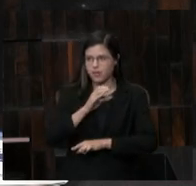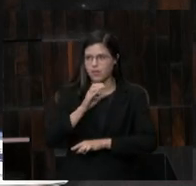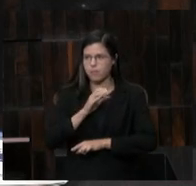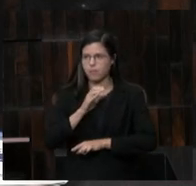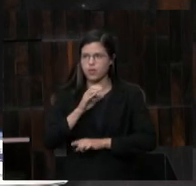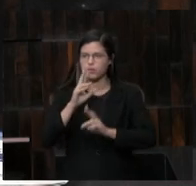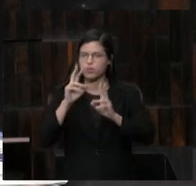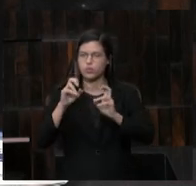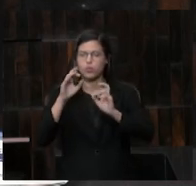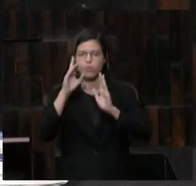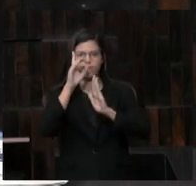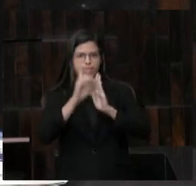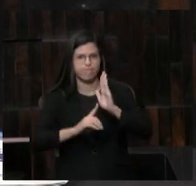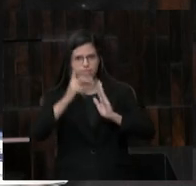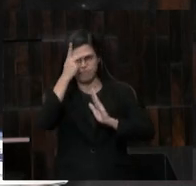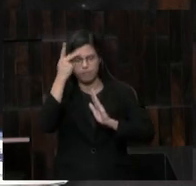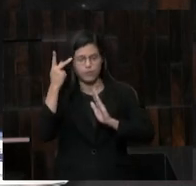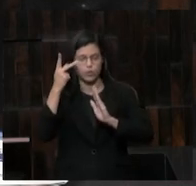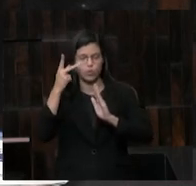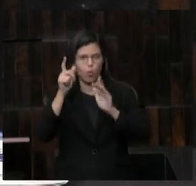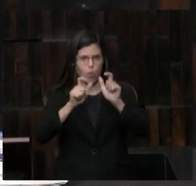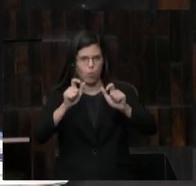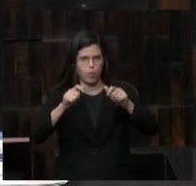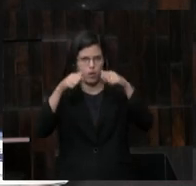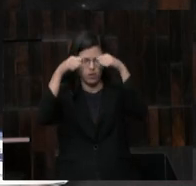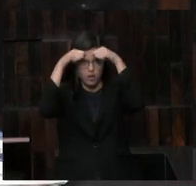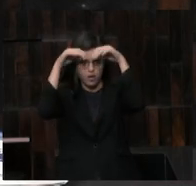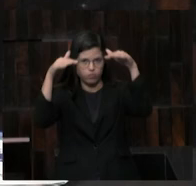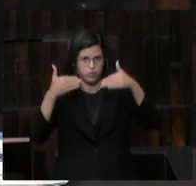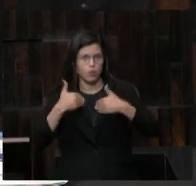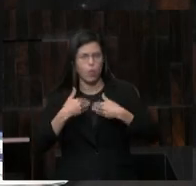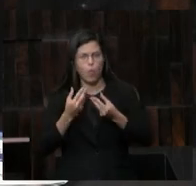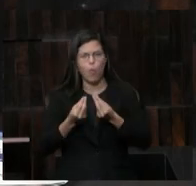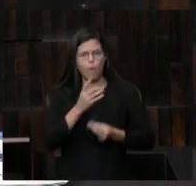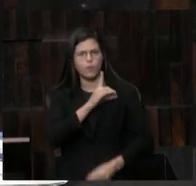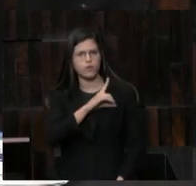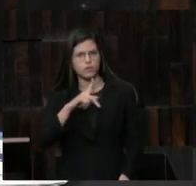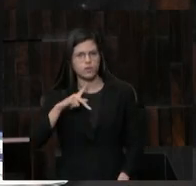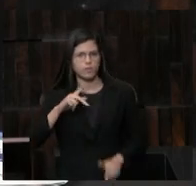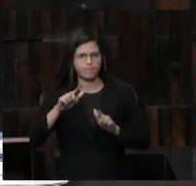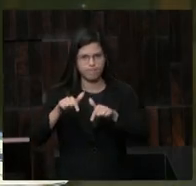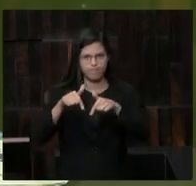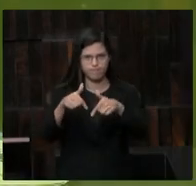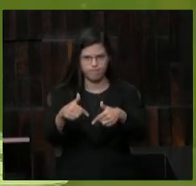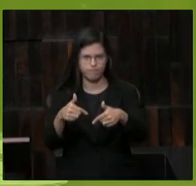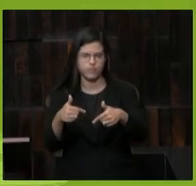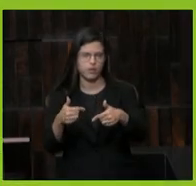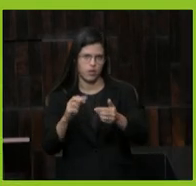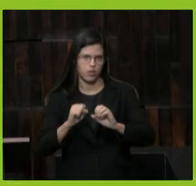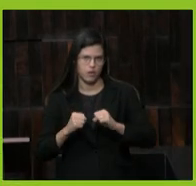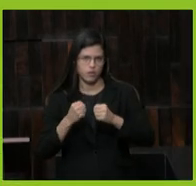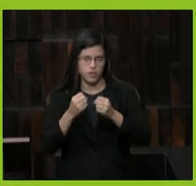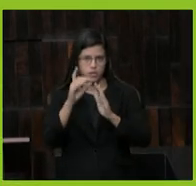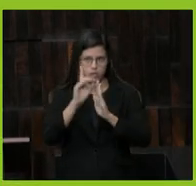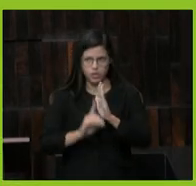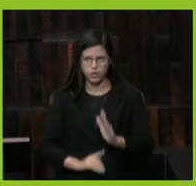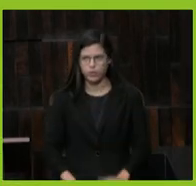das pessoas autistas e como é que a Defensoria Pública vem atuando na tutela desses direitos.